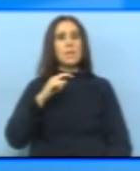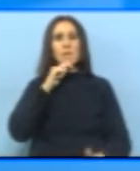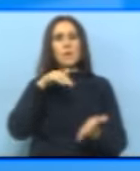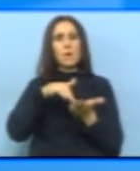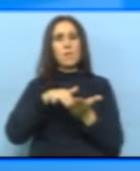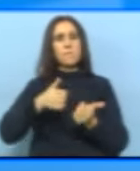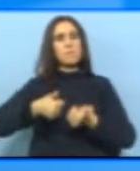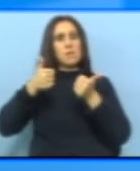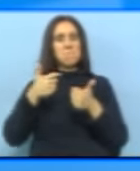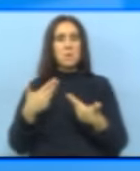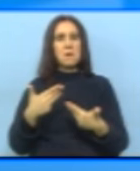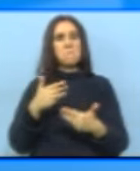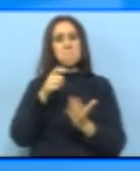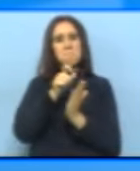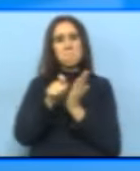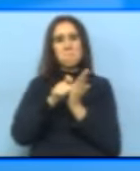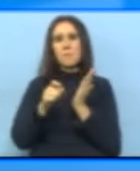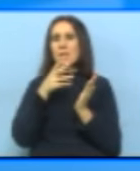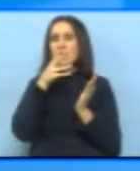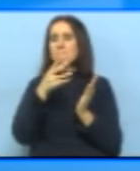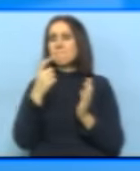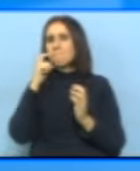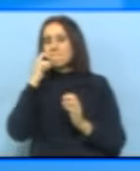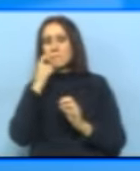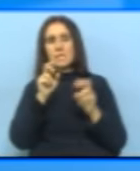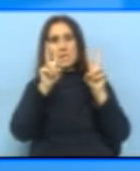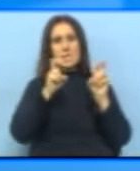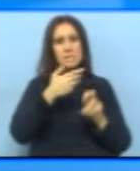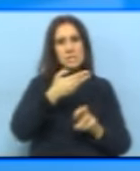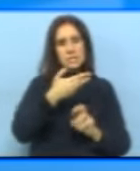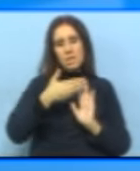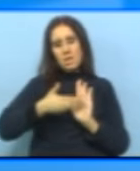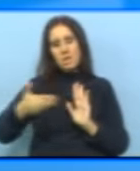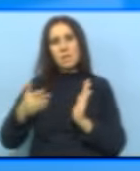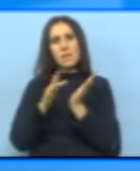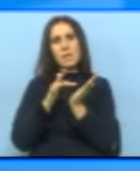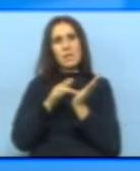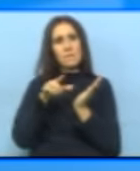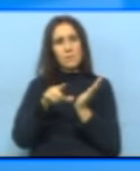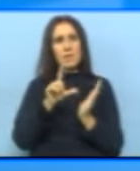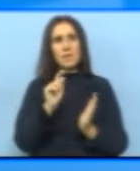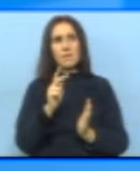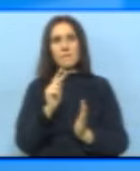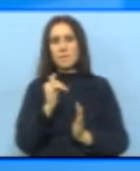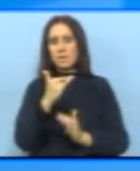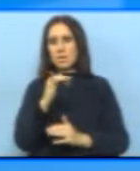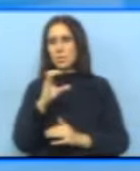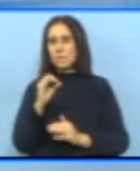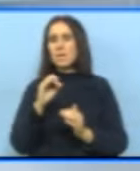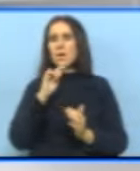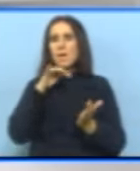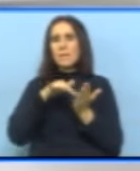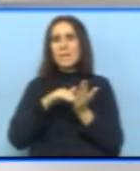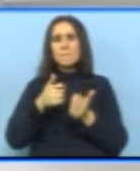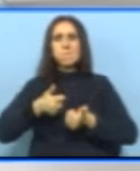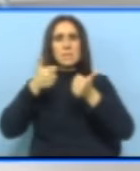autores desconfiam muito que os capítulos 17 e seguintes do livro de Levítico se possa chamar um Código de Santidade. É uma